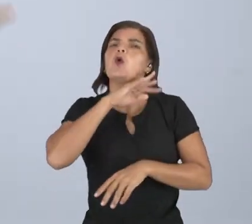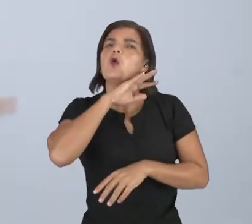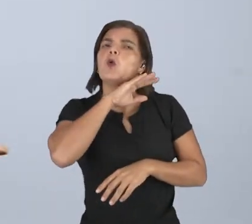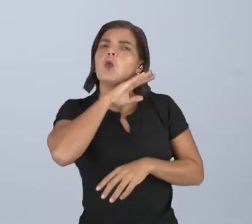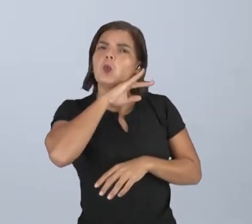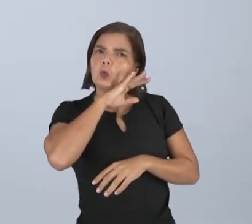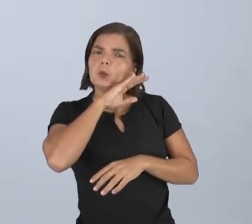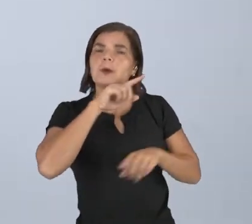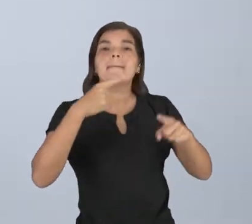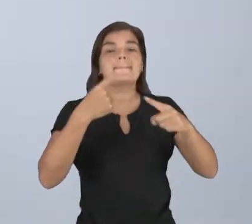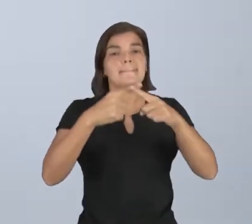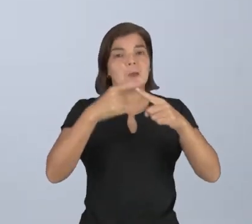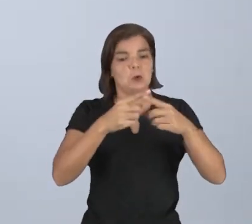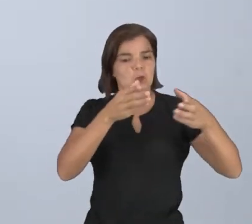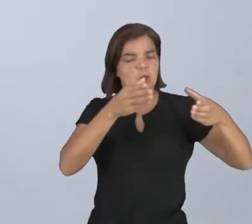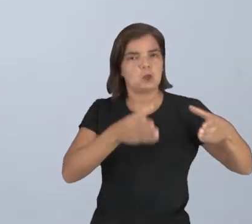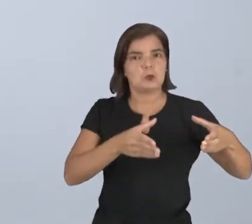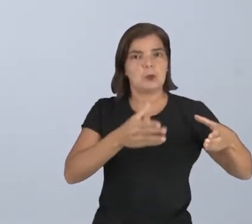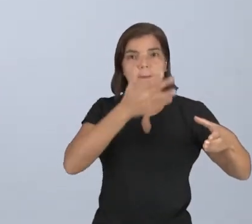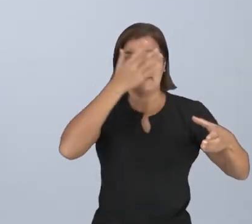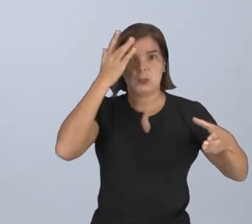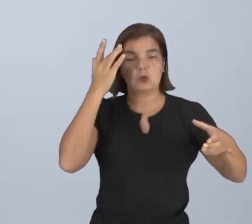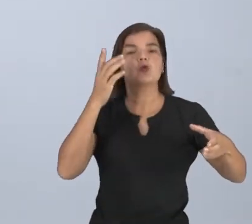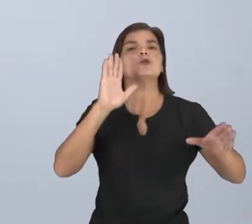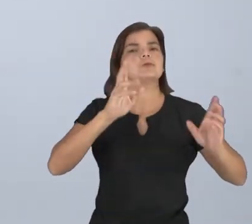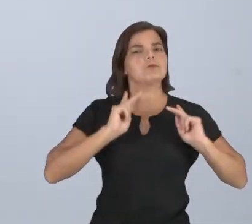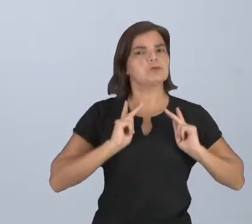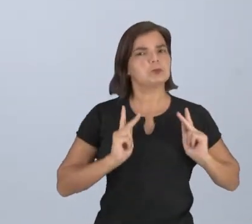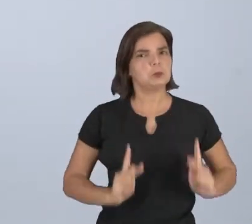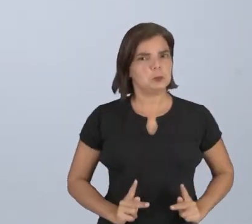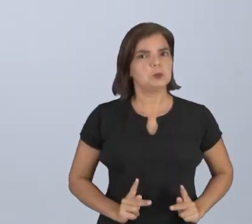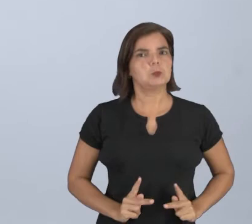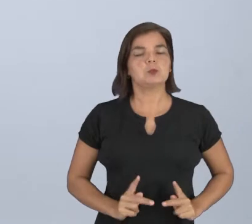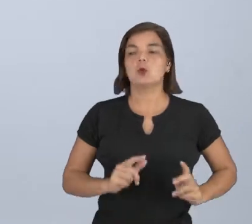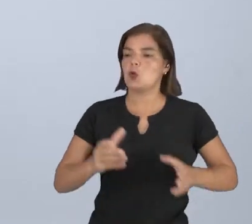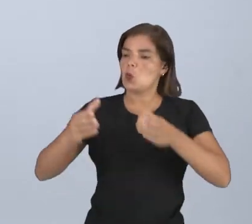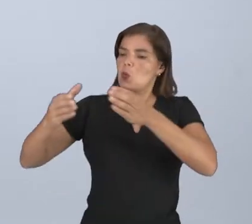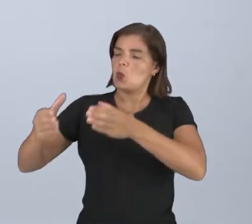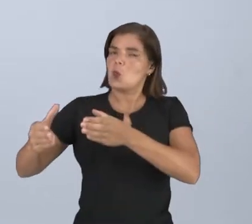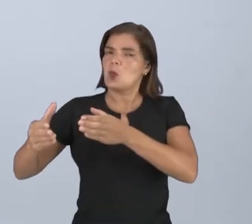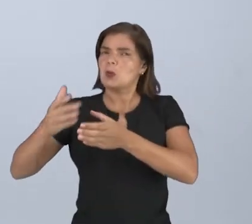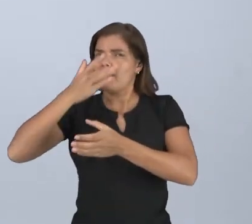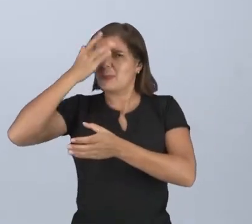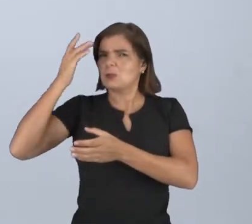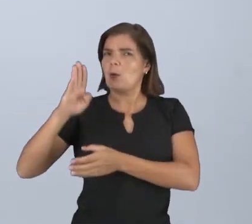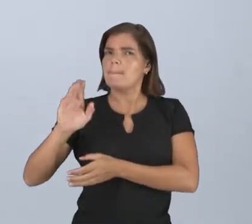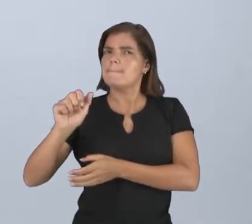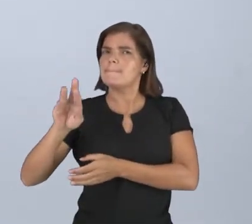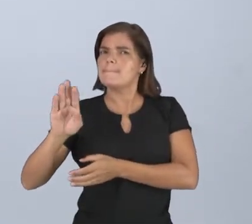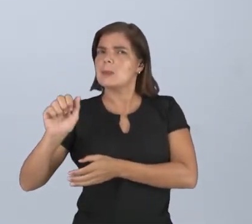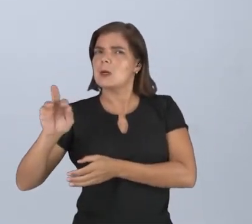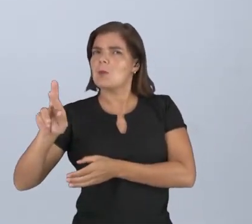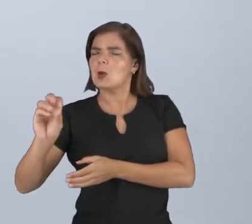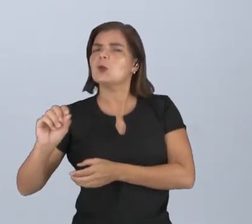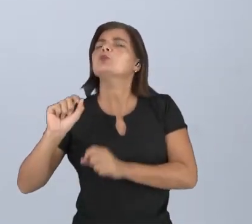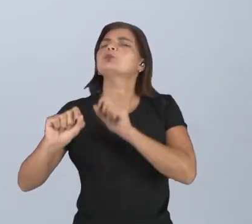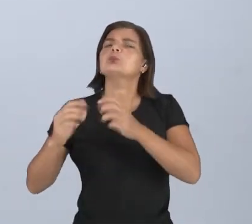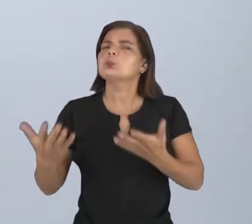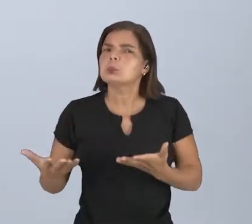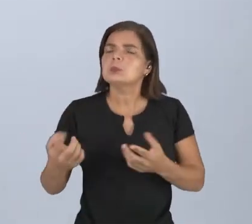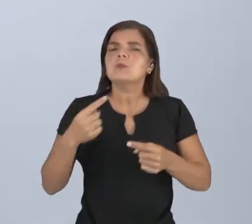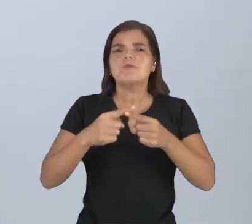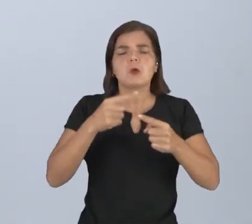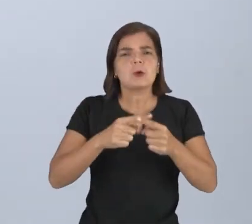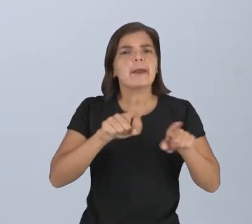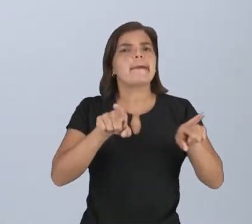os civilizados e os bárbaros, né, que aí vai ser esse indígena, né? Mas o que seria civilização, né? O fato de